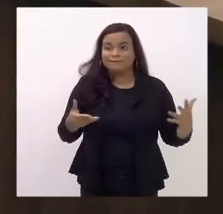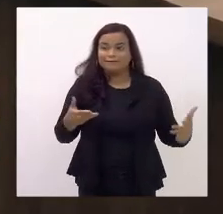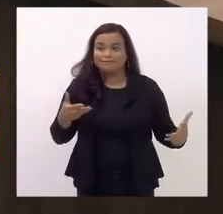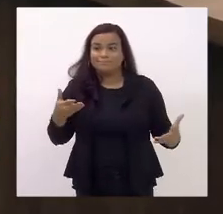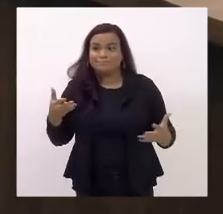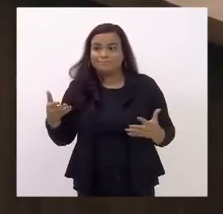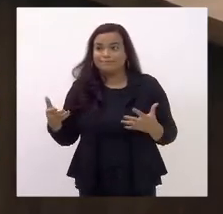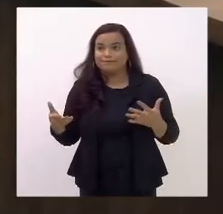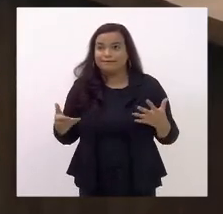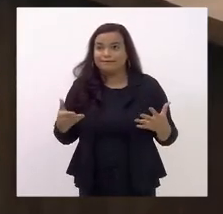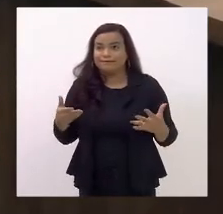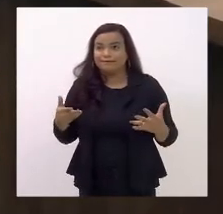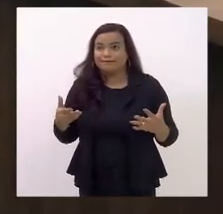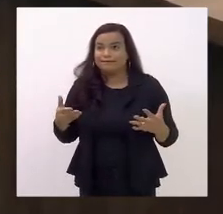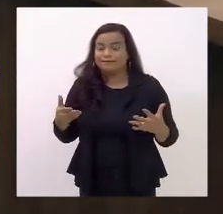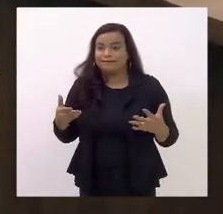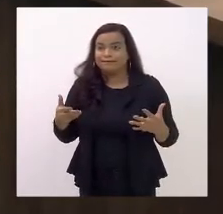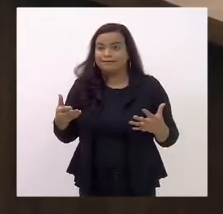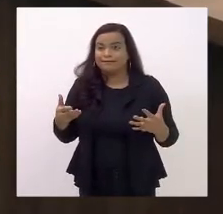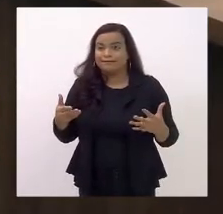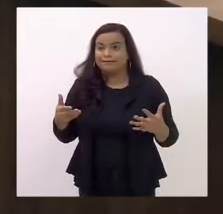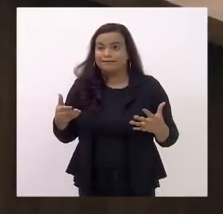É. Se a gente deixar por conta só da